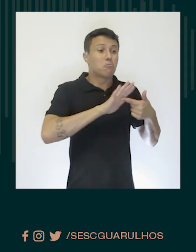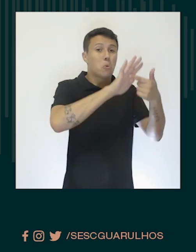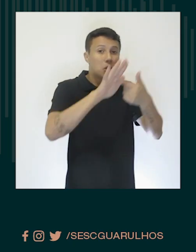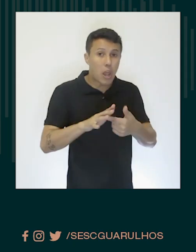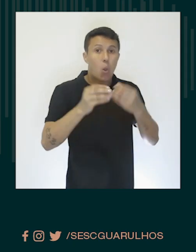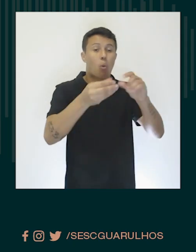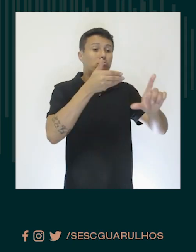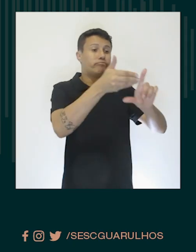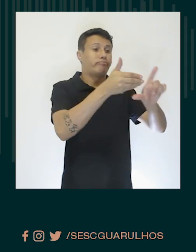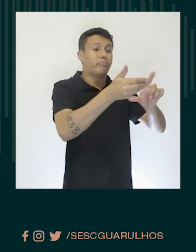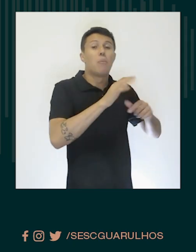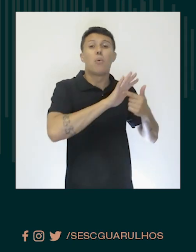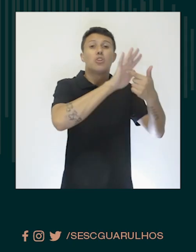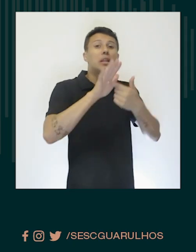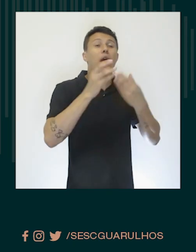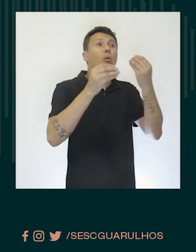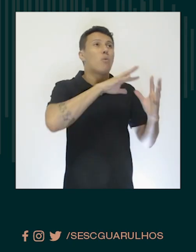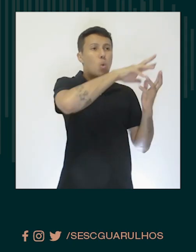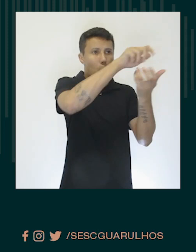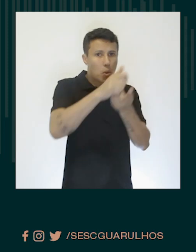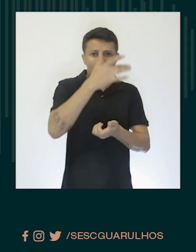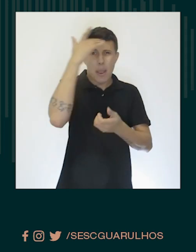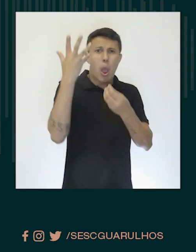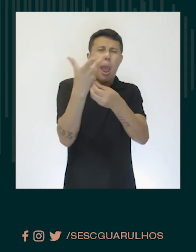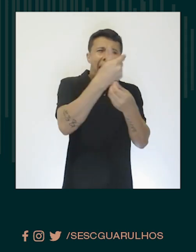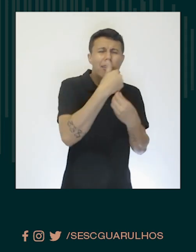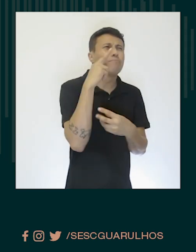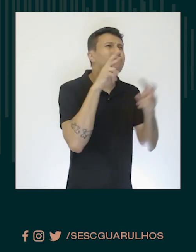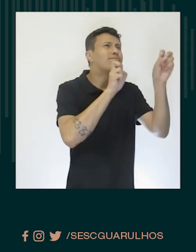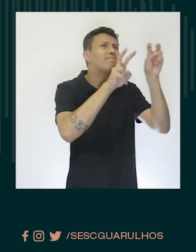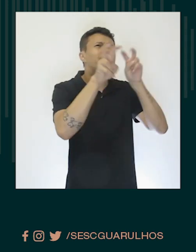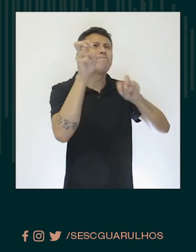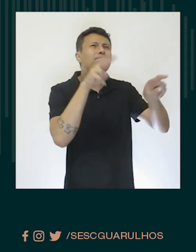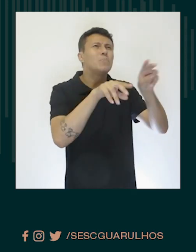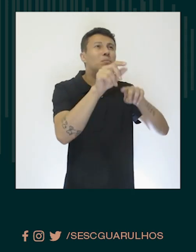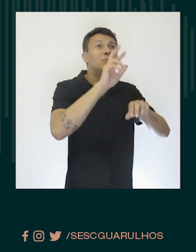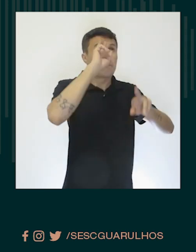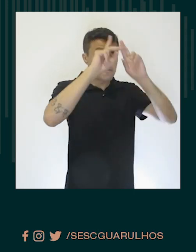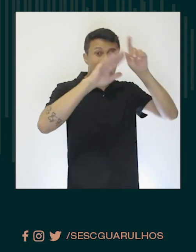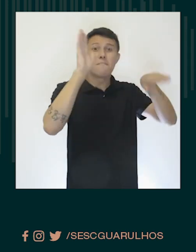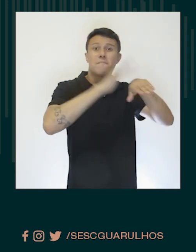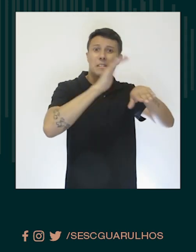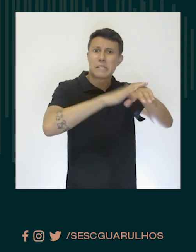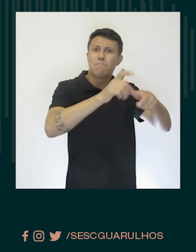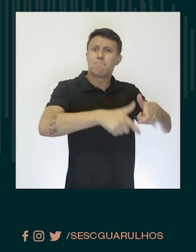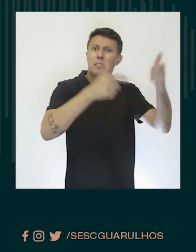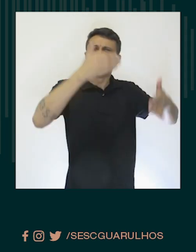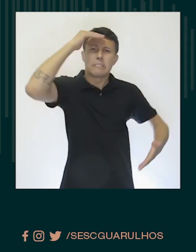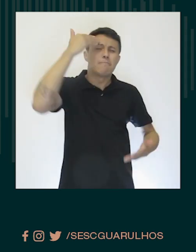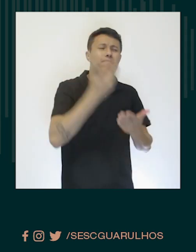isso disponível a nível mundo para que mais criativos possam fazer coisas relevantes,